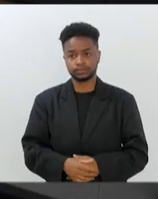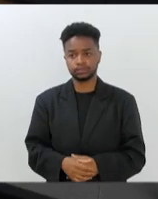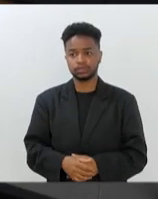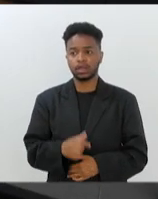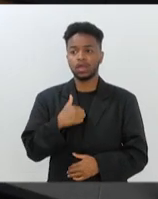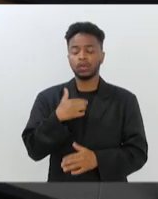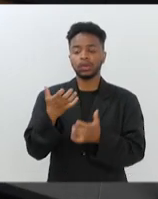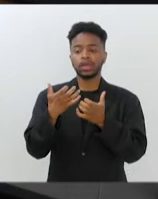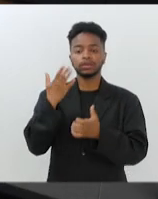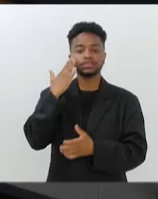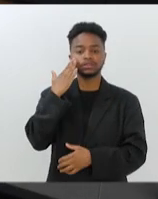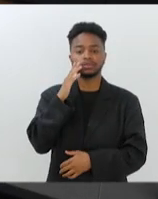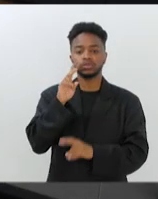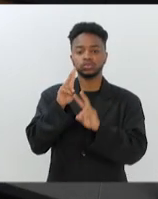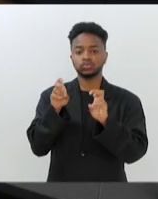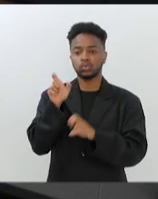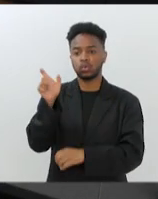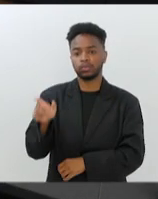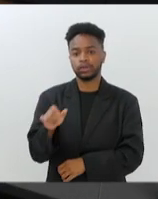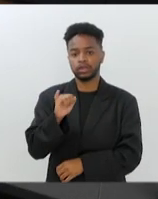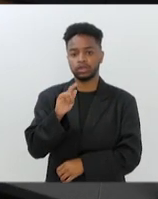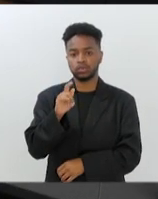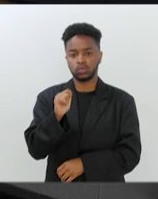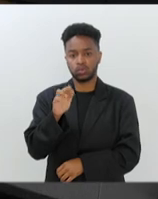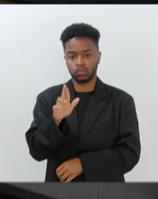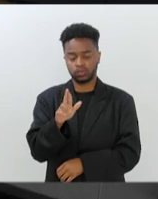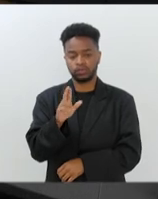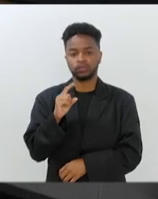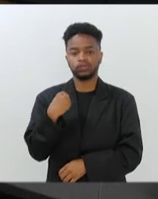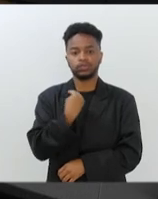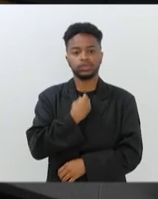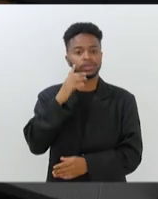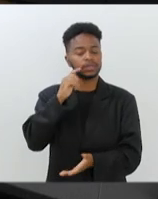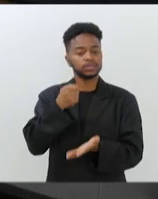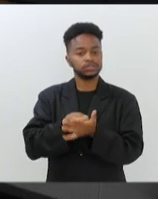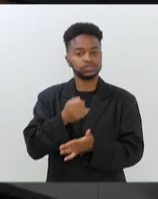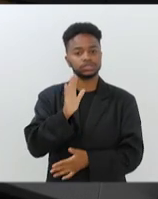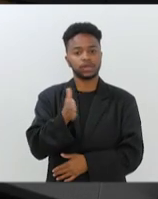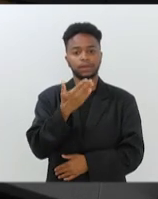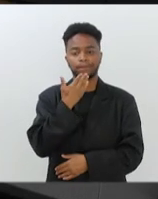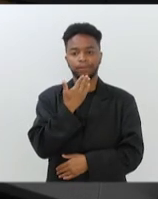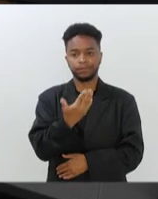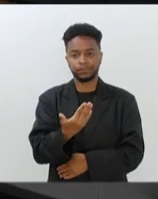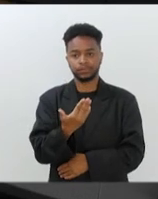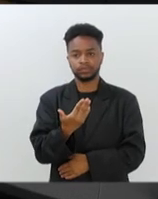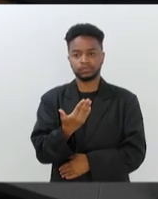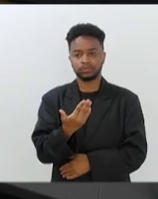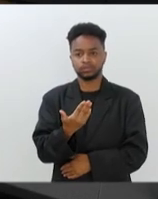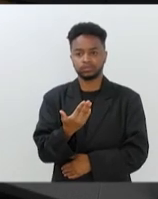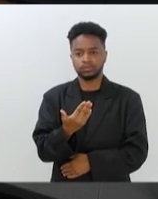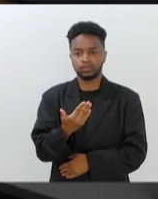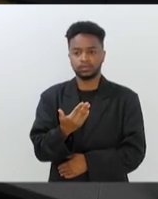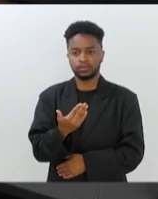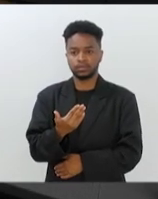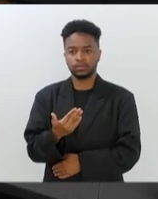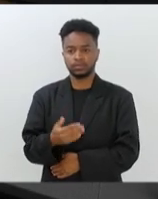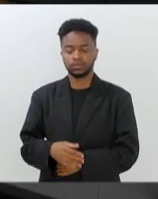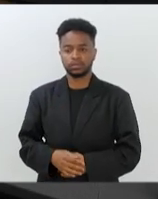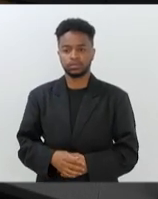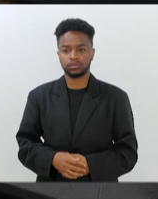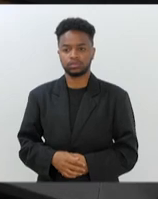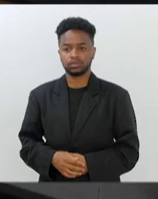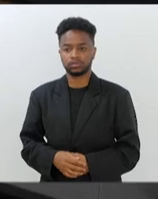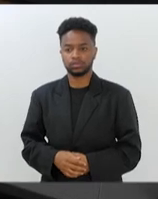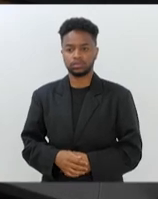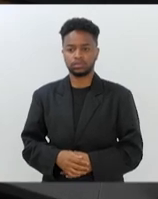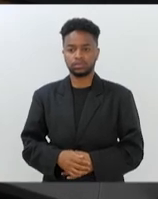Senhor Igor a gente já deliberou aí o pedido para o deputado deputado Jorge Felipe queria fazer uma deputado